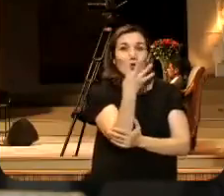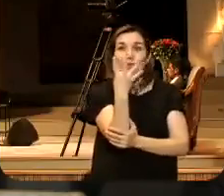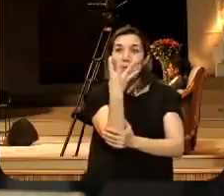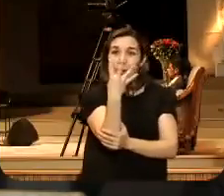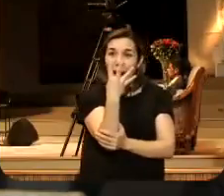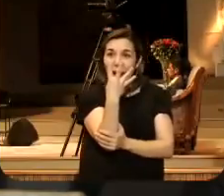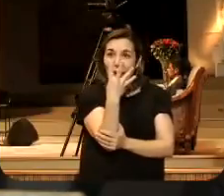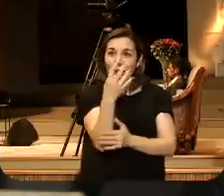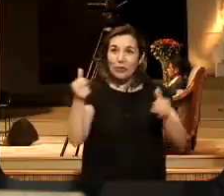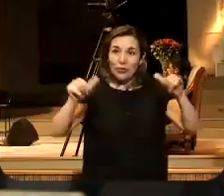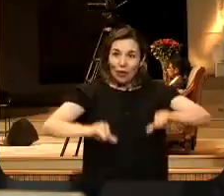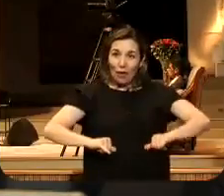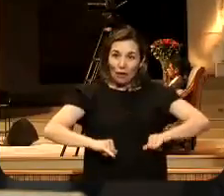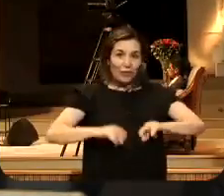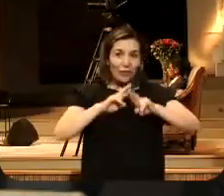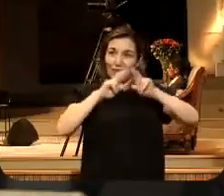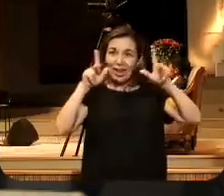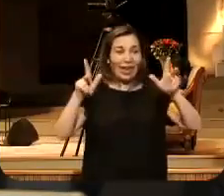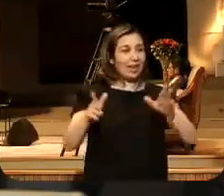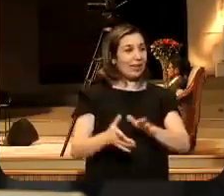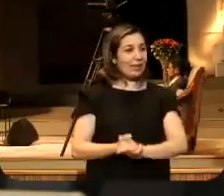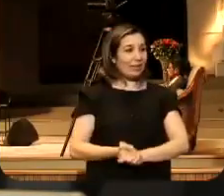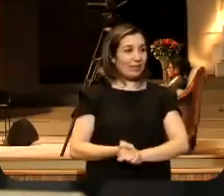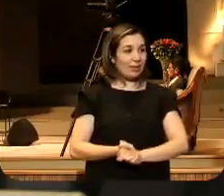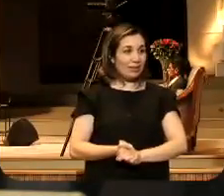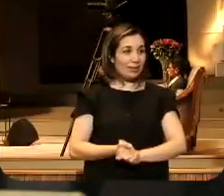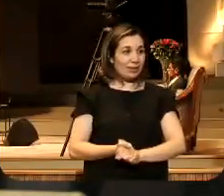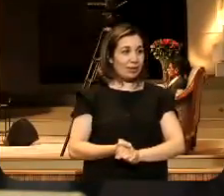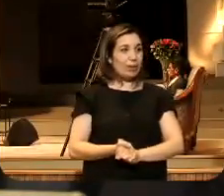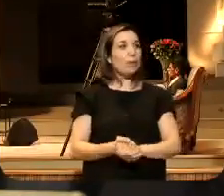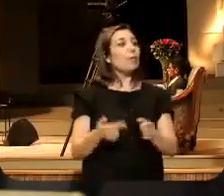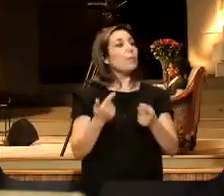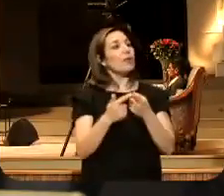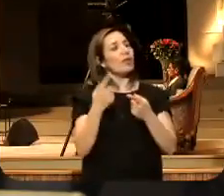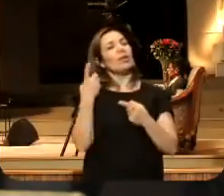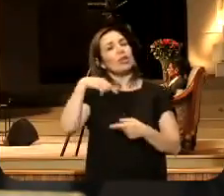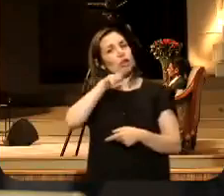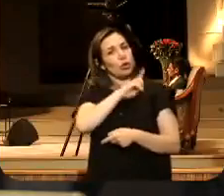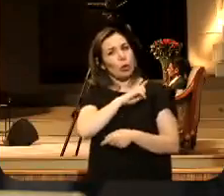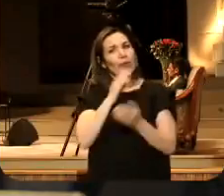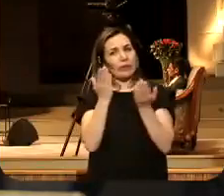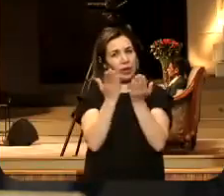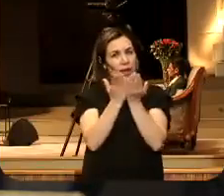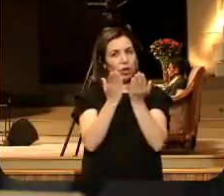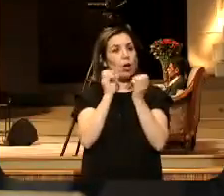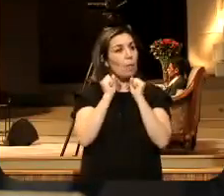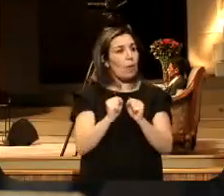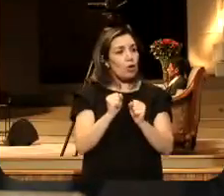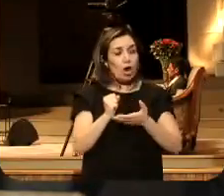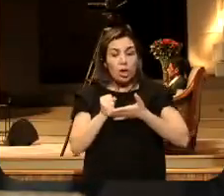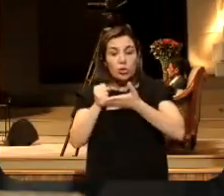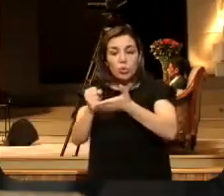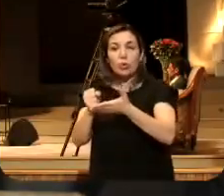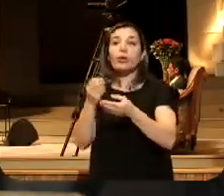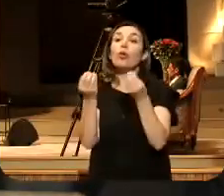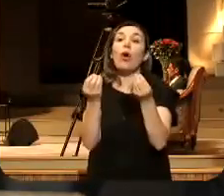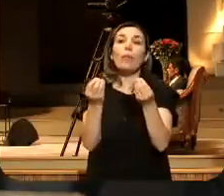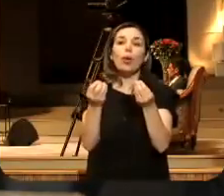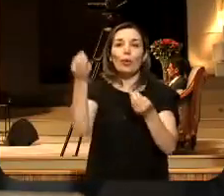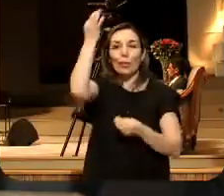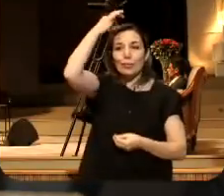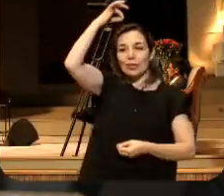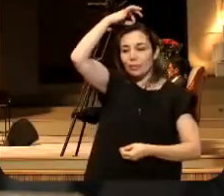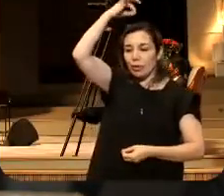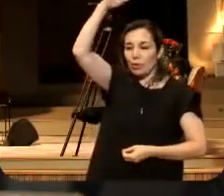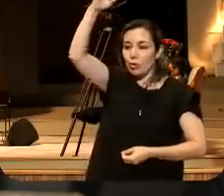o eixo. Ou melhor, o cuidado espiritual fortalecerá aquela pessoa a